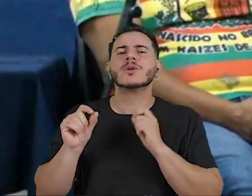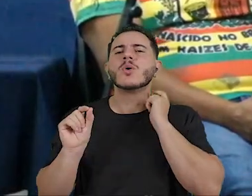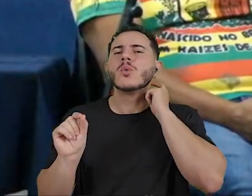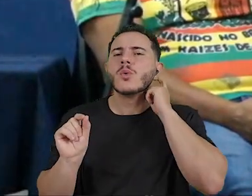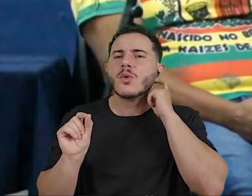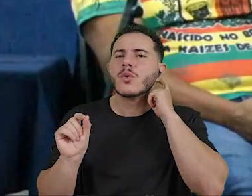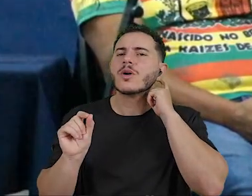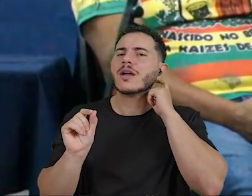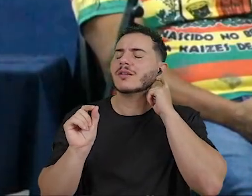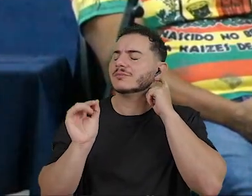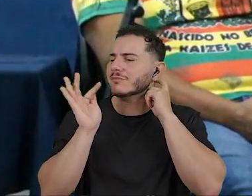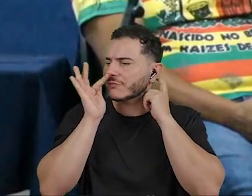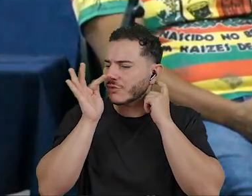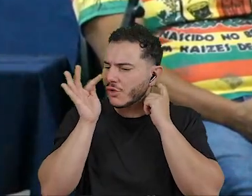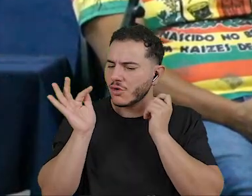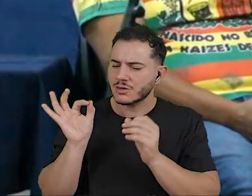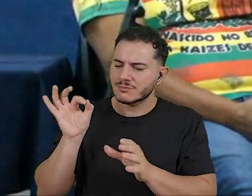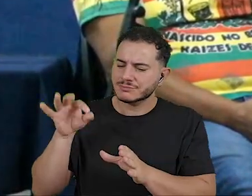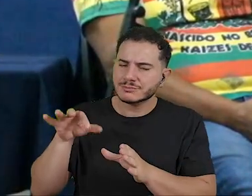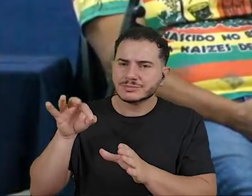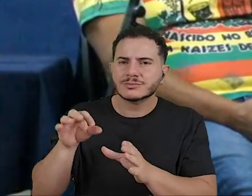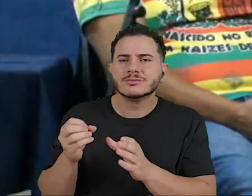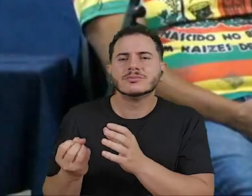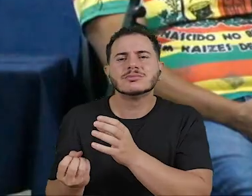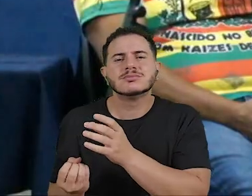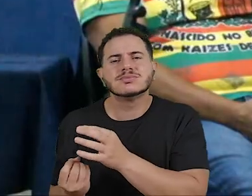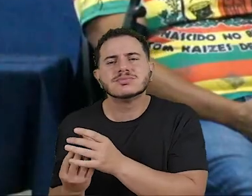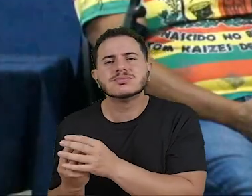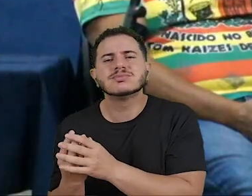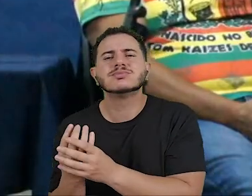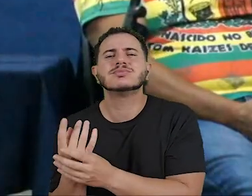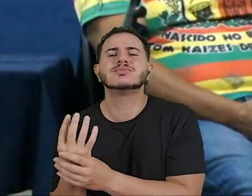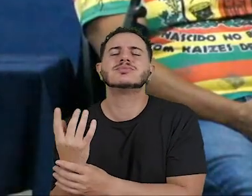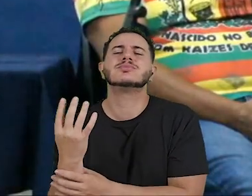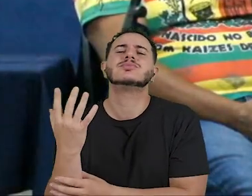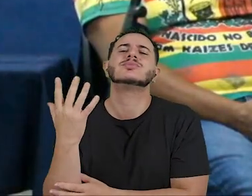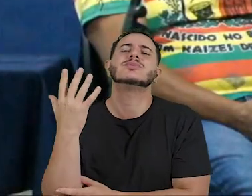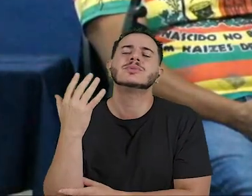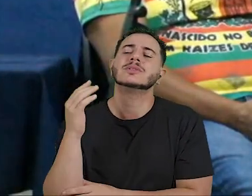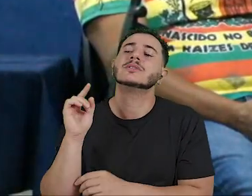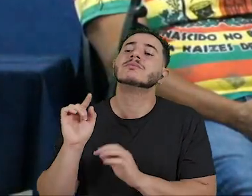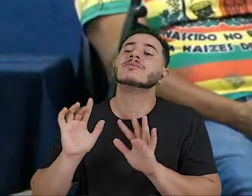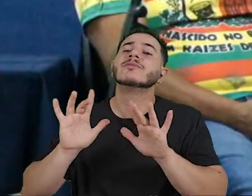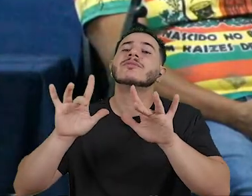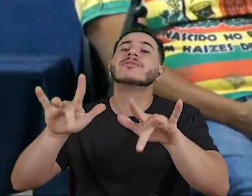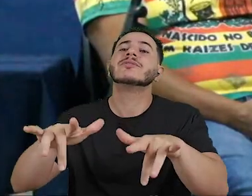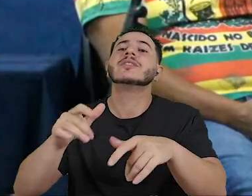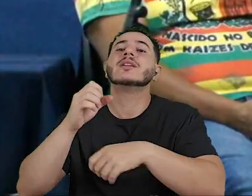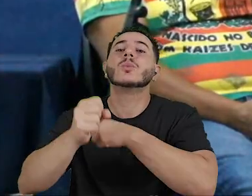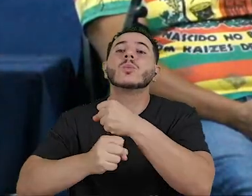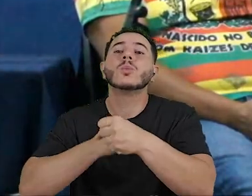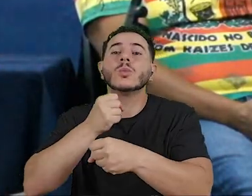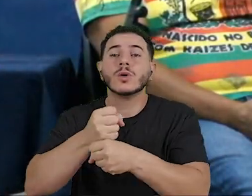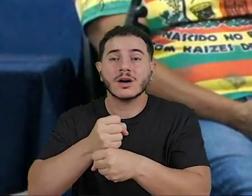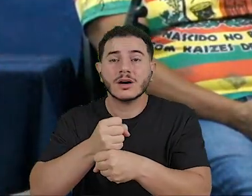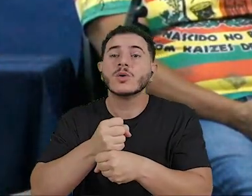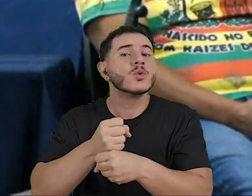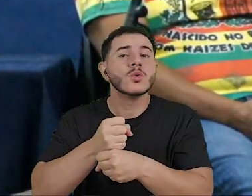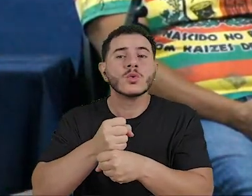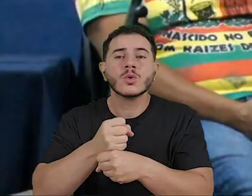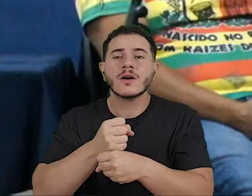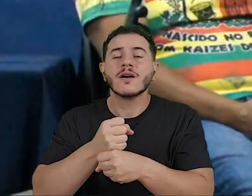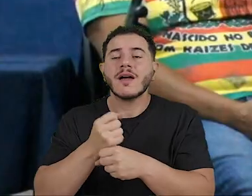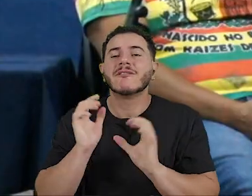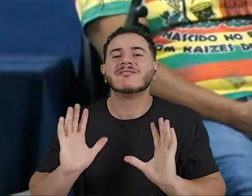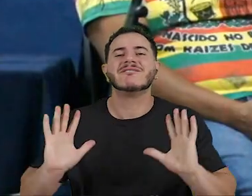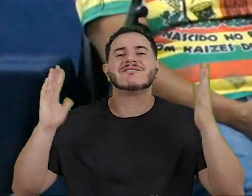e depois vem as sementes para crescer, para germinar, brotar. E lá no fim do ano a gente vai ter as flores, que é a nossa